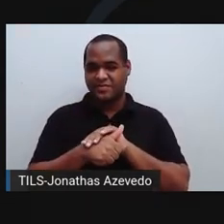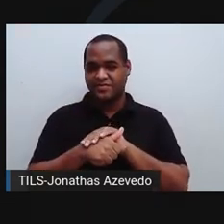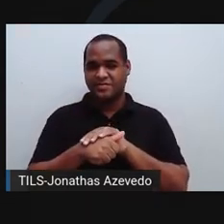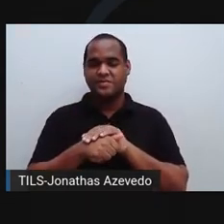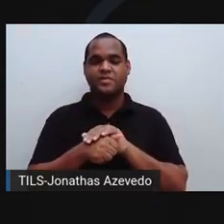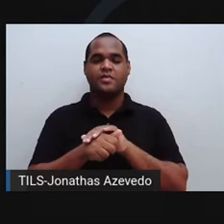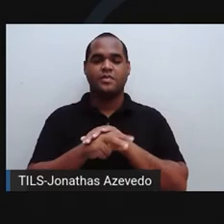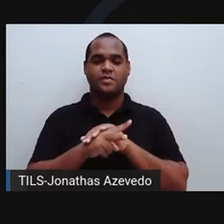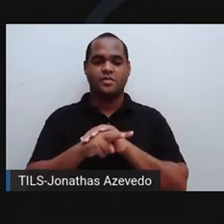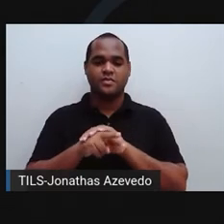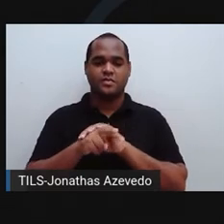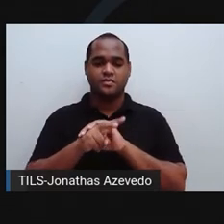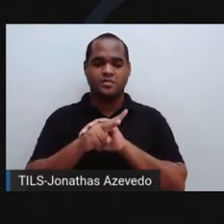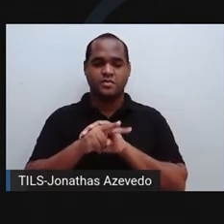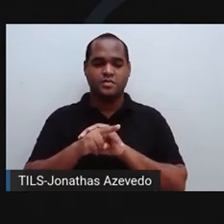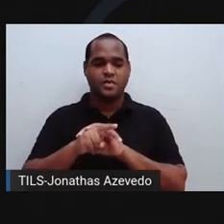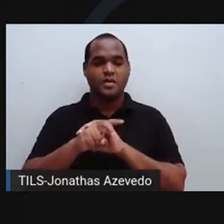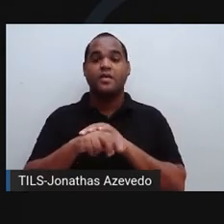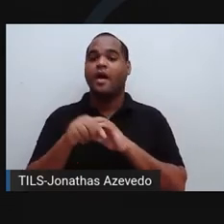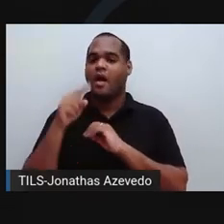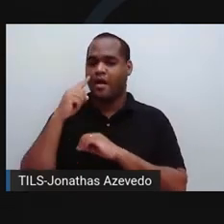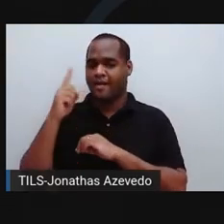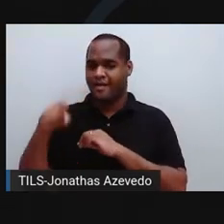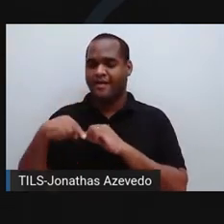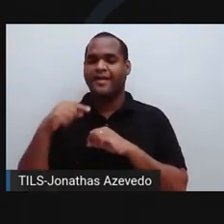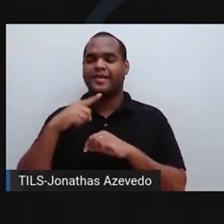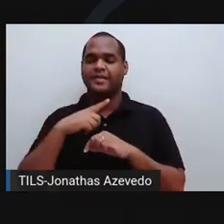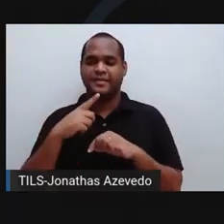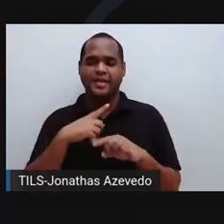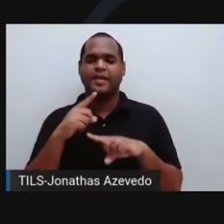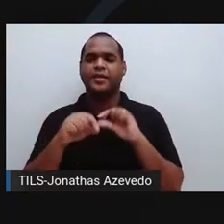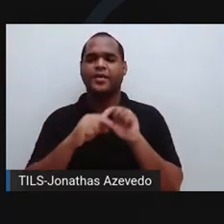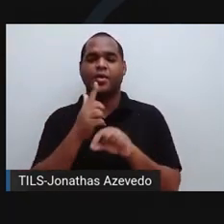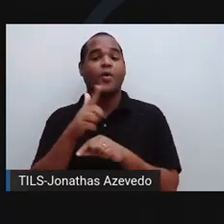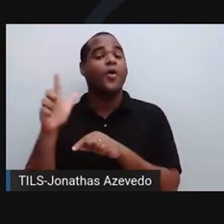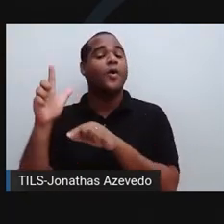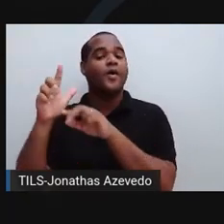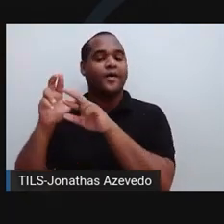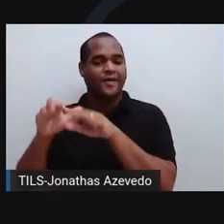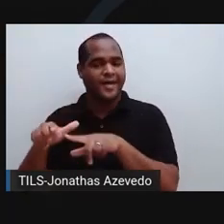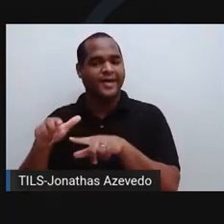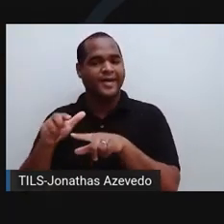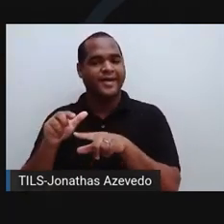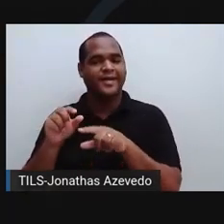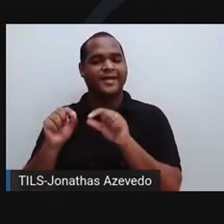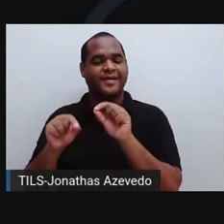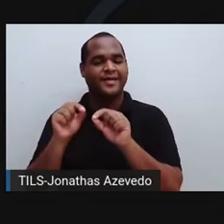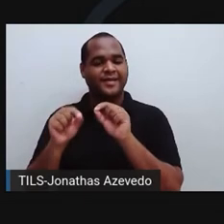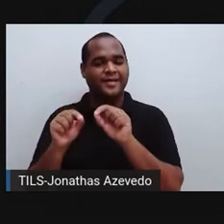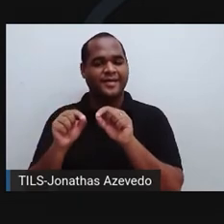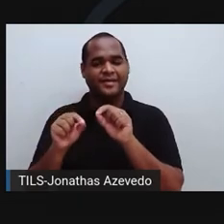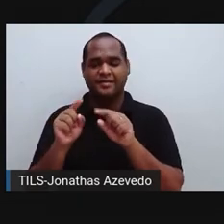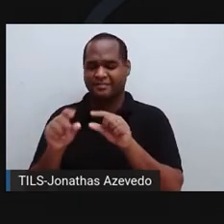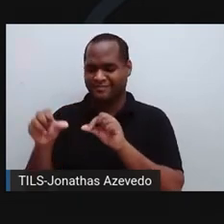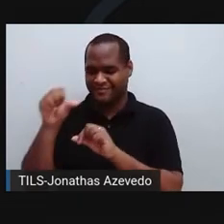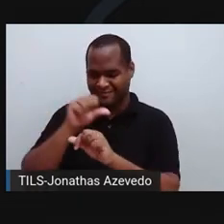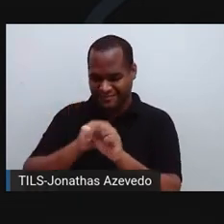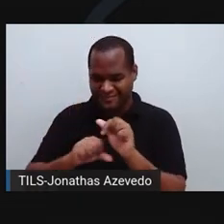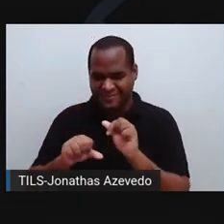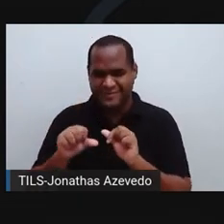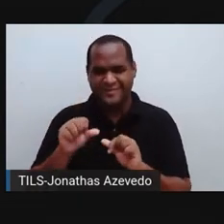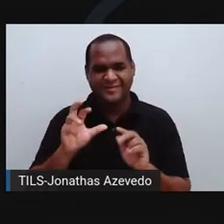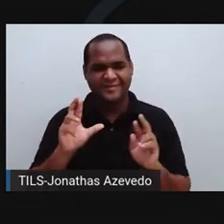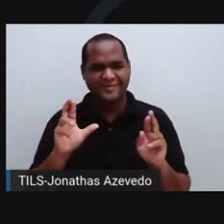ordem. Você está vendo que a setinha está vindo da alga para o caracol? Por que não é o contrário? Tem que ser assim porque quem